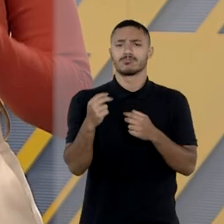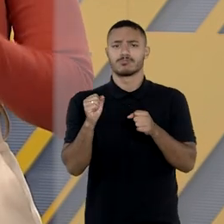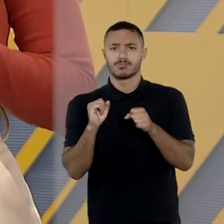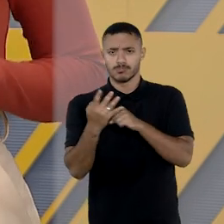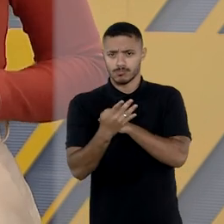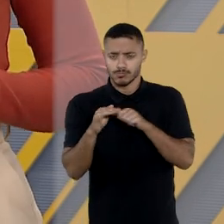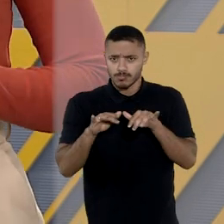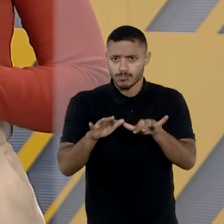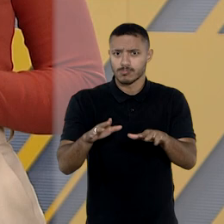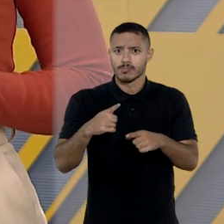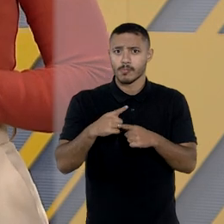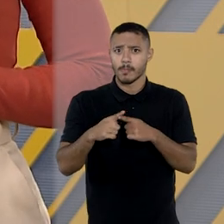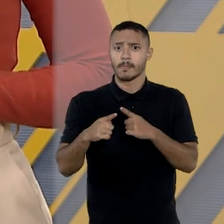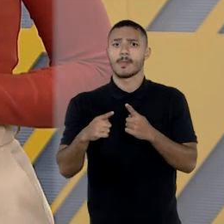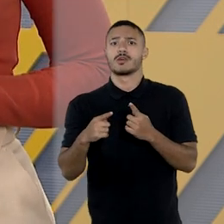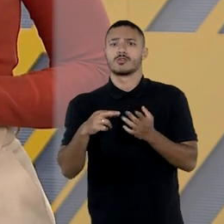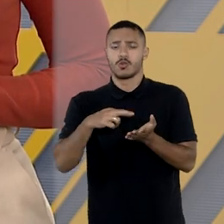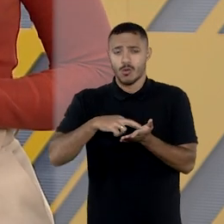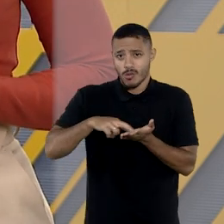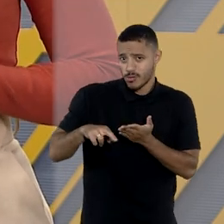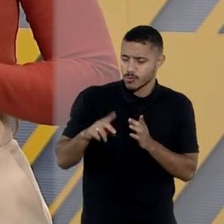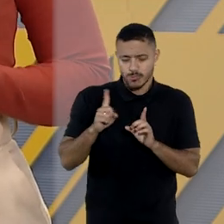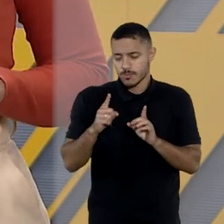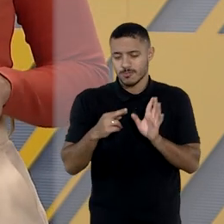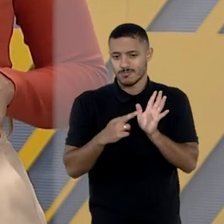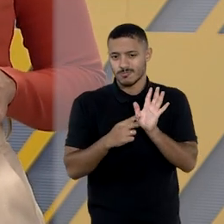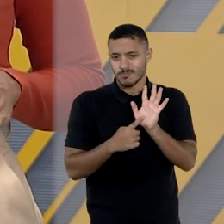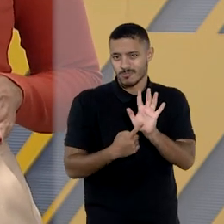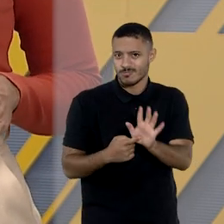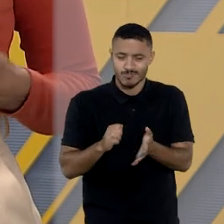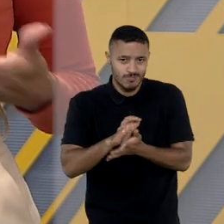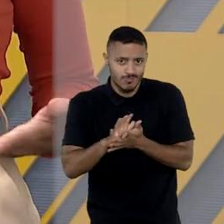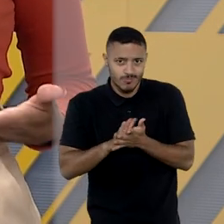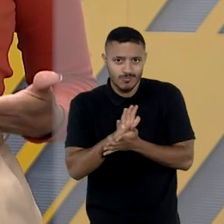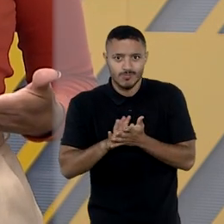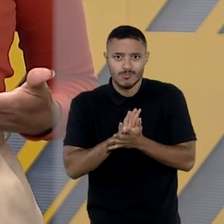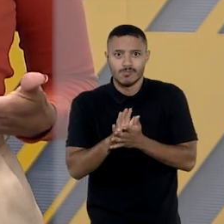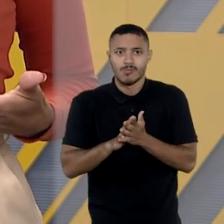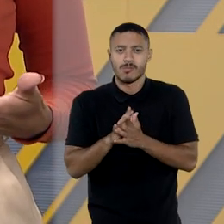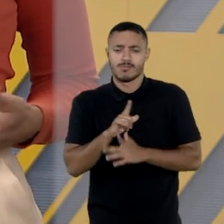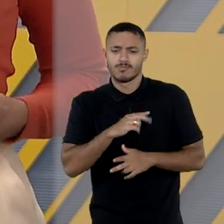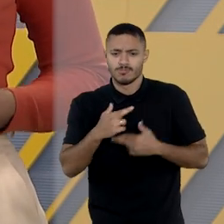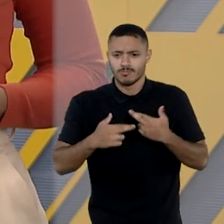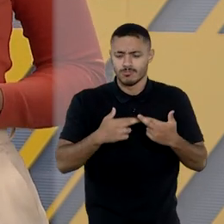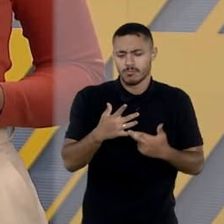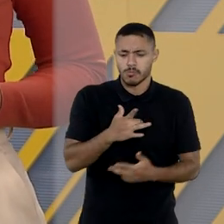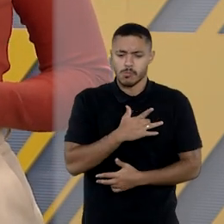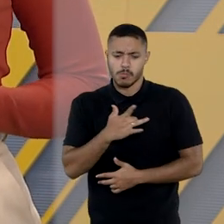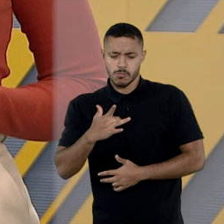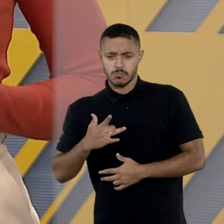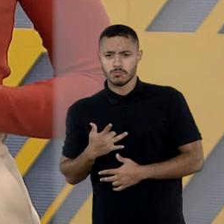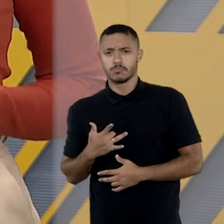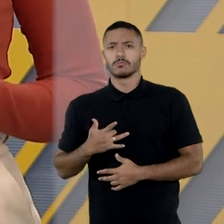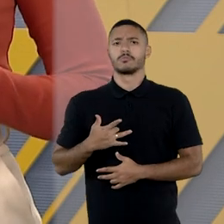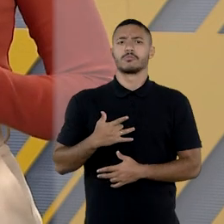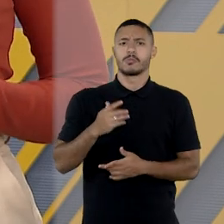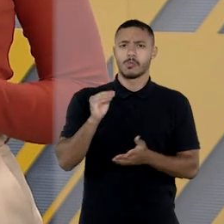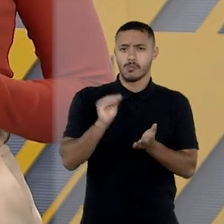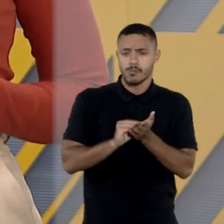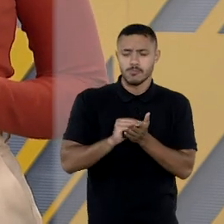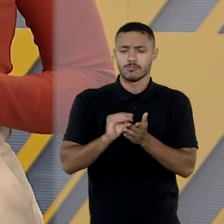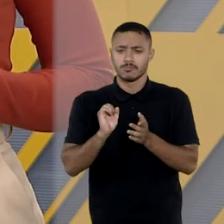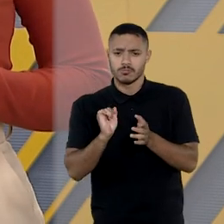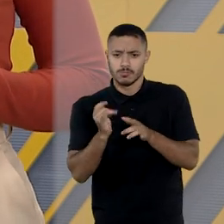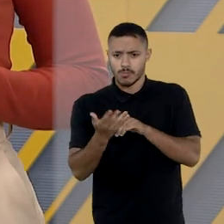Covid-19. Mas, segundo o relator, não foi indicado nenhum fato concreto relacionado a motivo de saúde e nem a disseminação